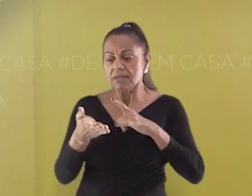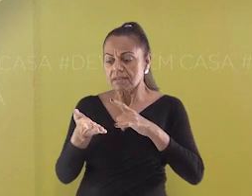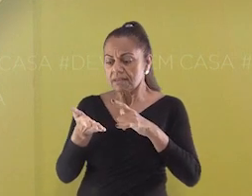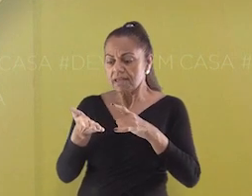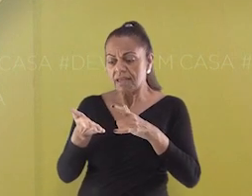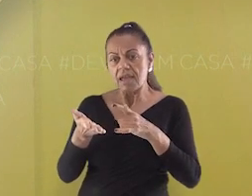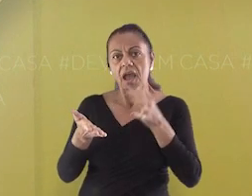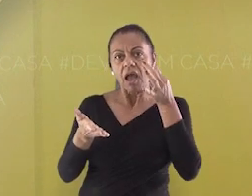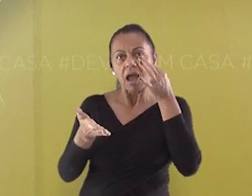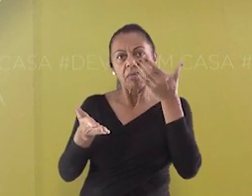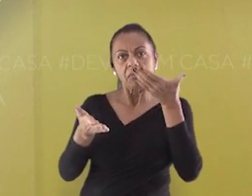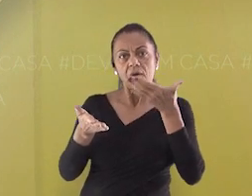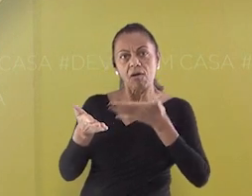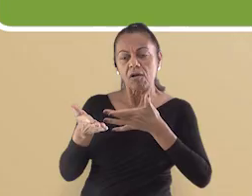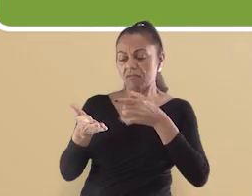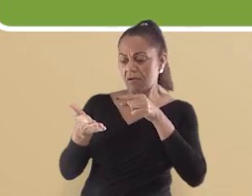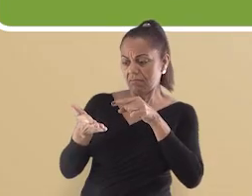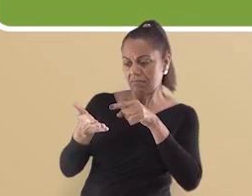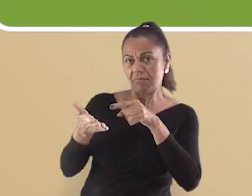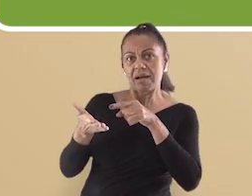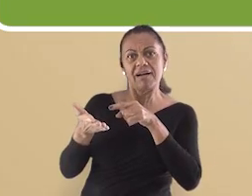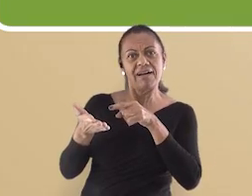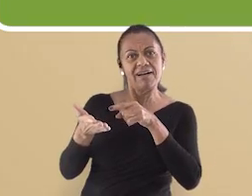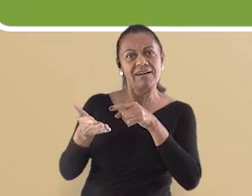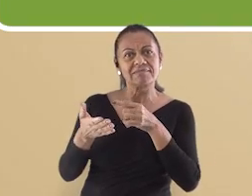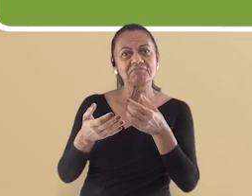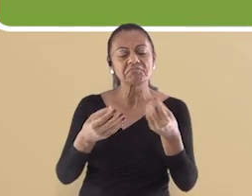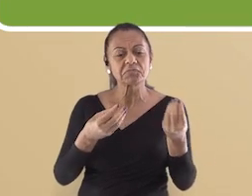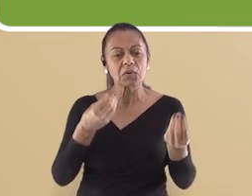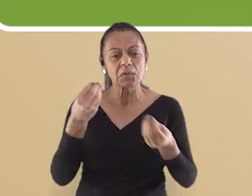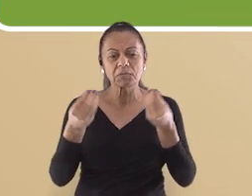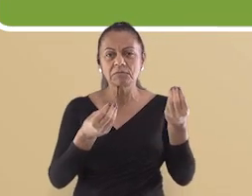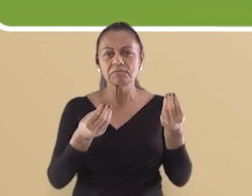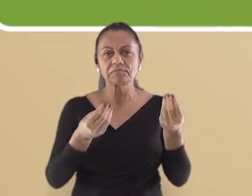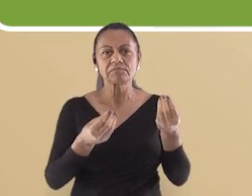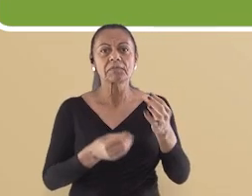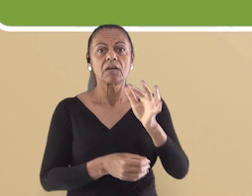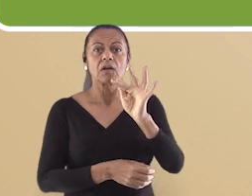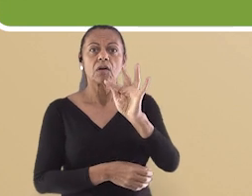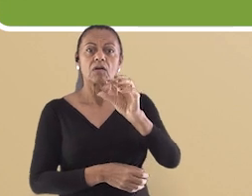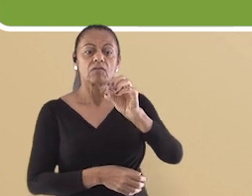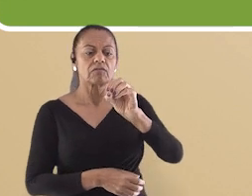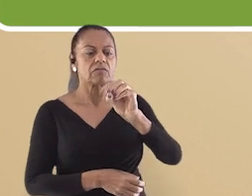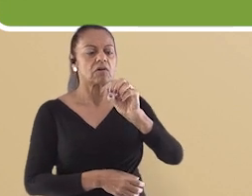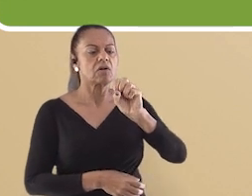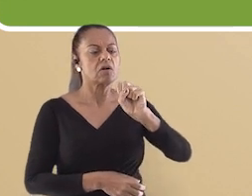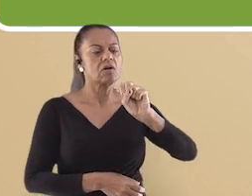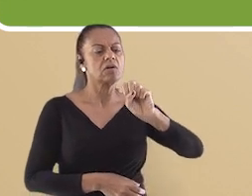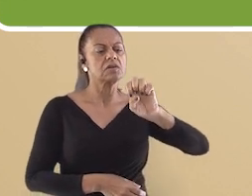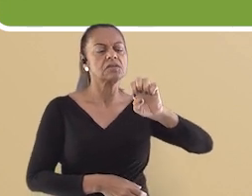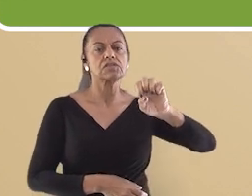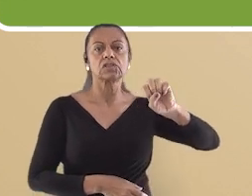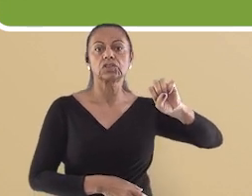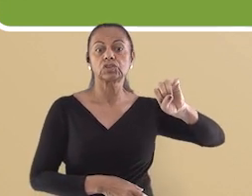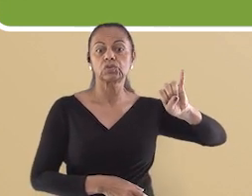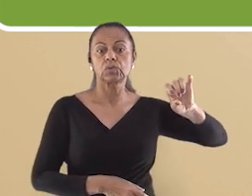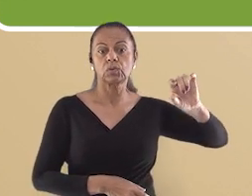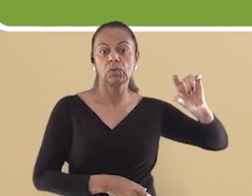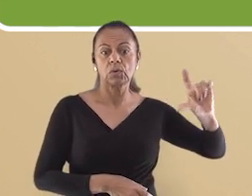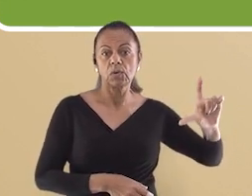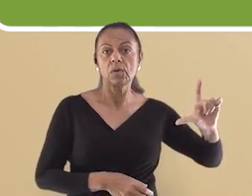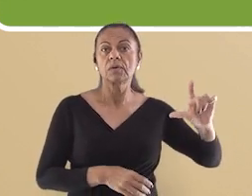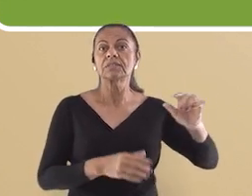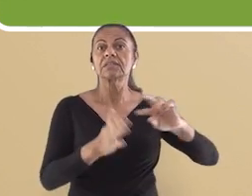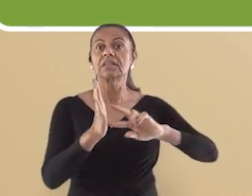durante a aula eu vou te responder. Anota aí! Segundo o dicionário, fóssil é uma palavra relacionada